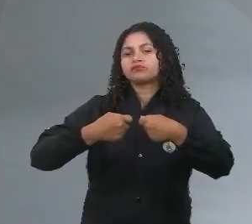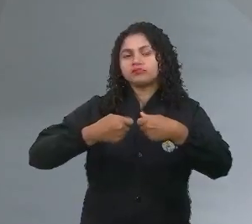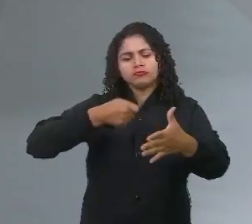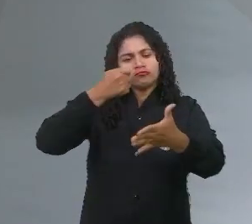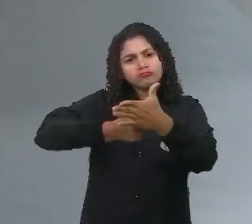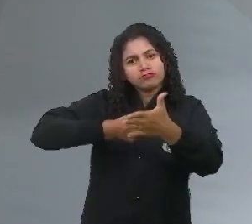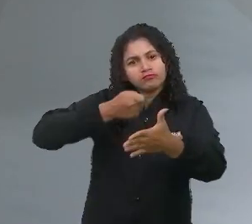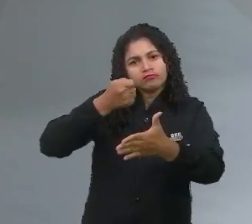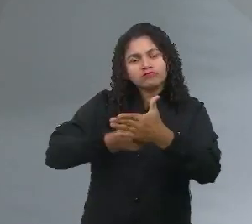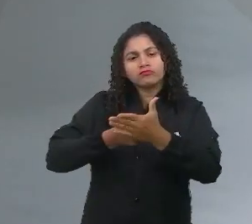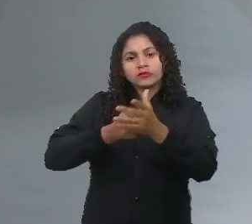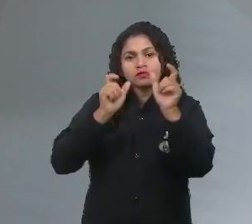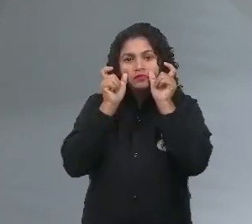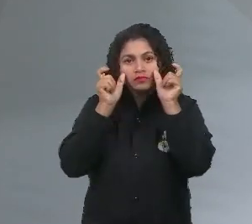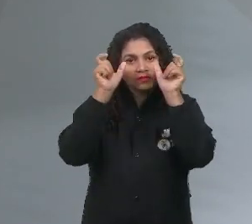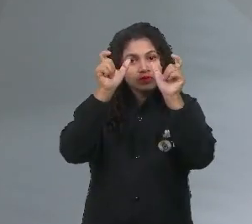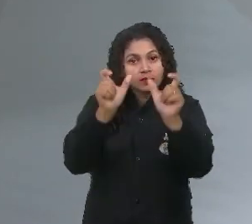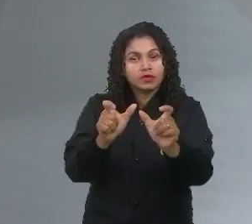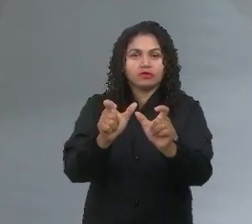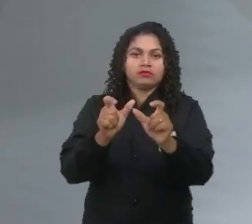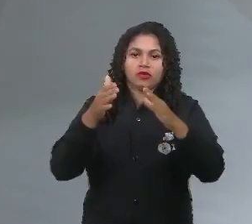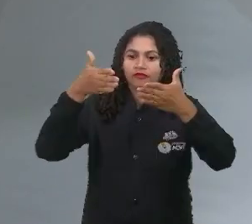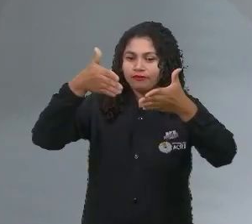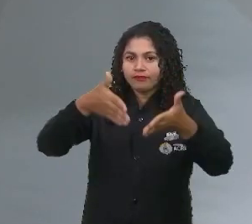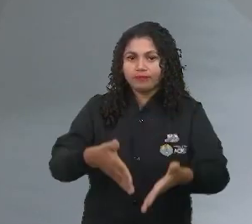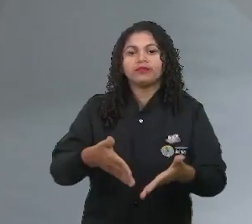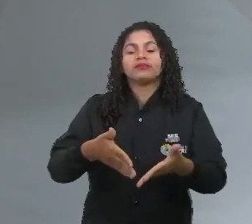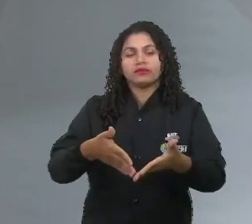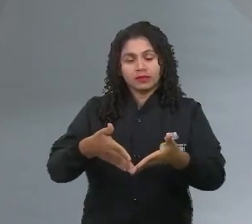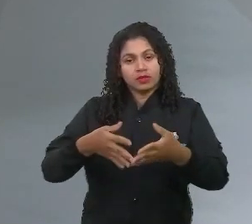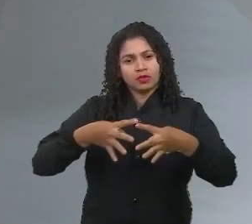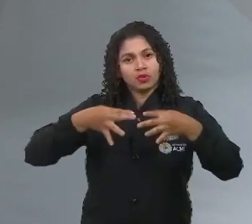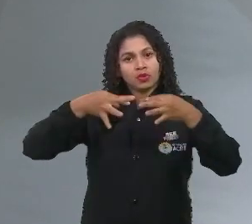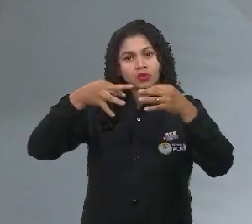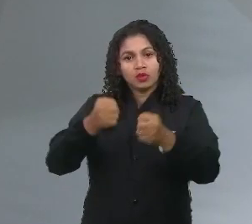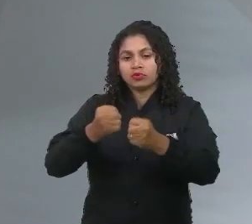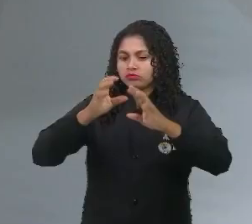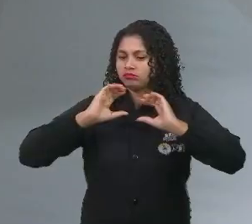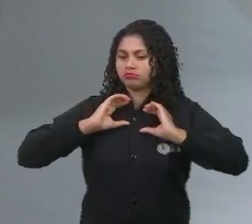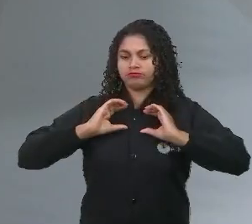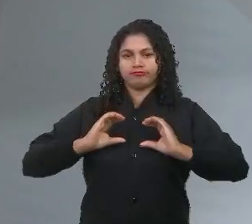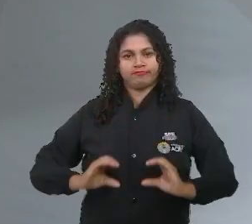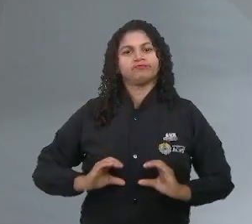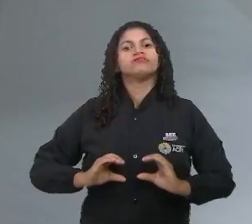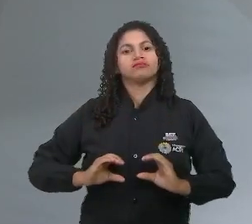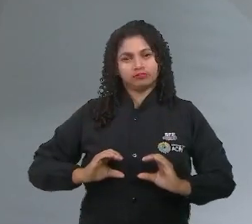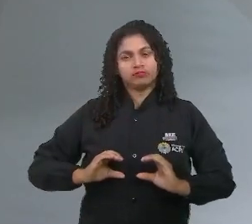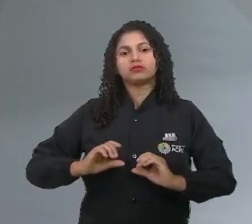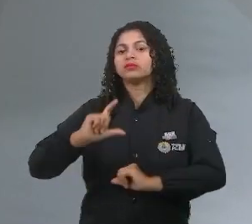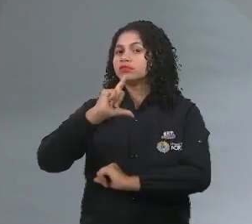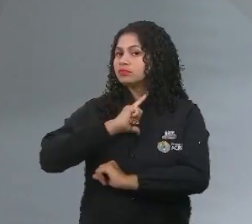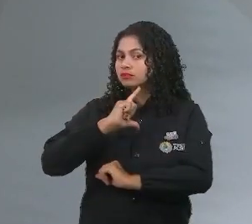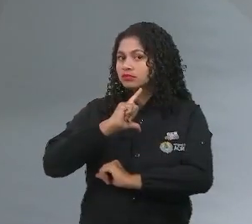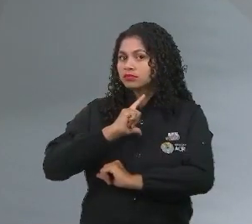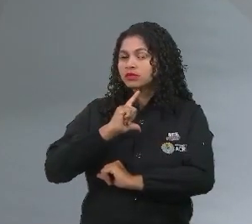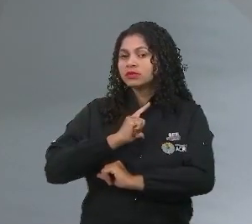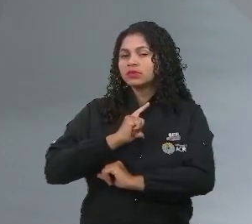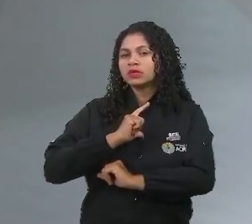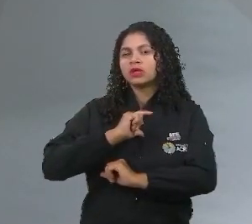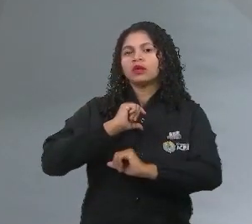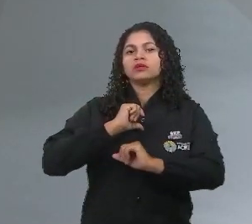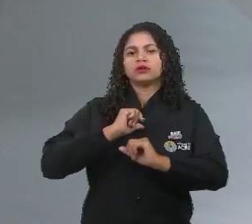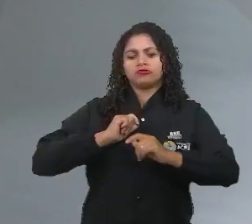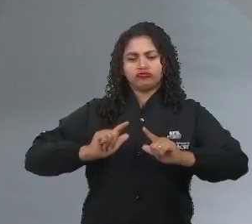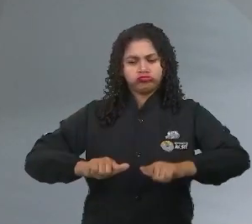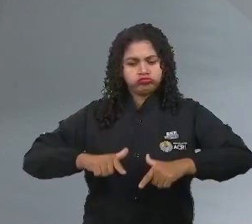exigindo assim um olhar para elas. E como todo e qualquer cidadão, o cidadão ele tem que